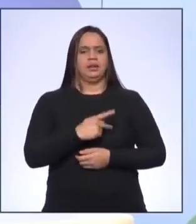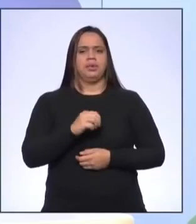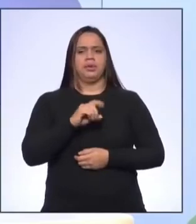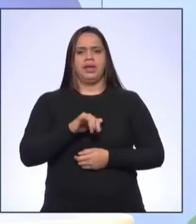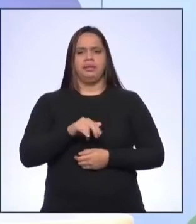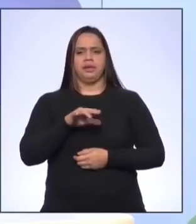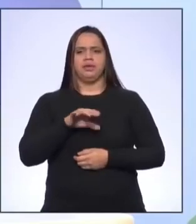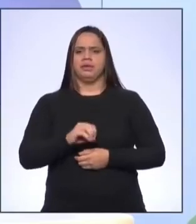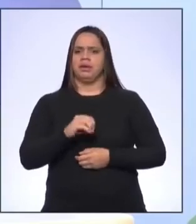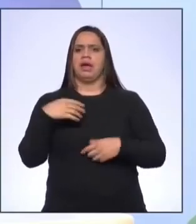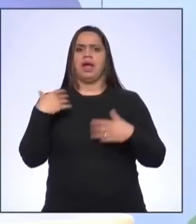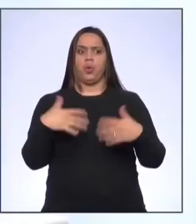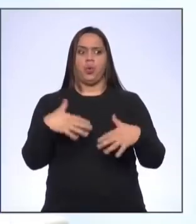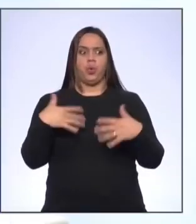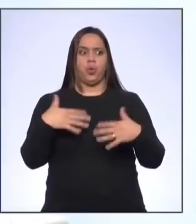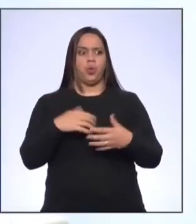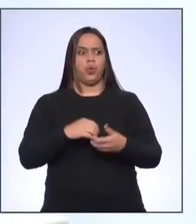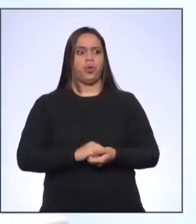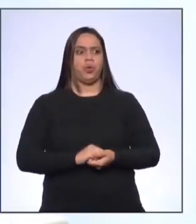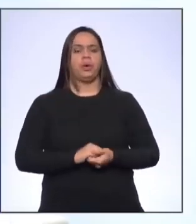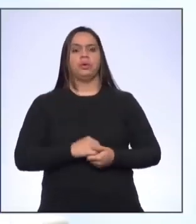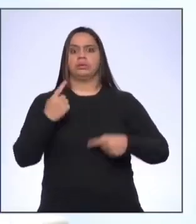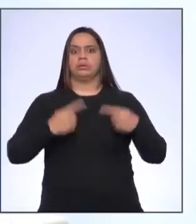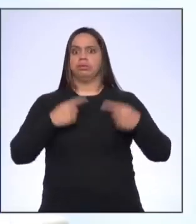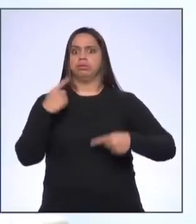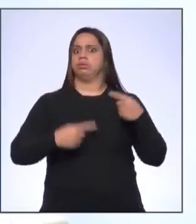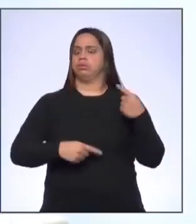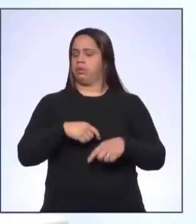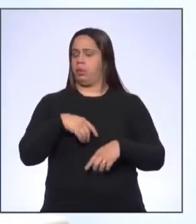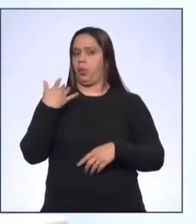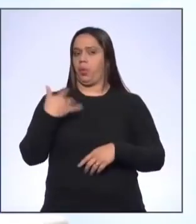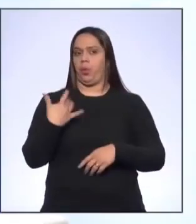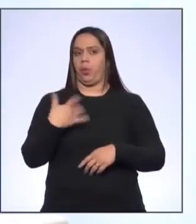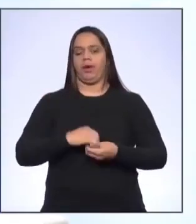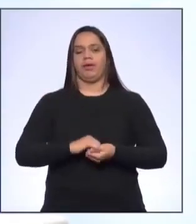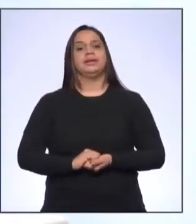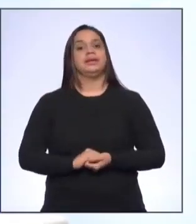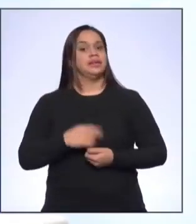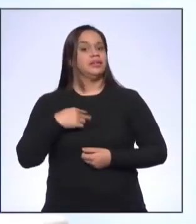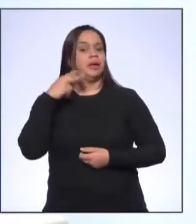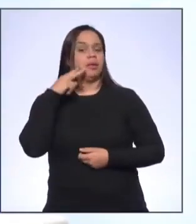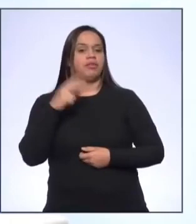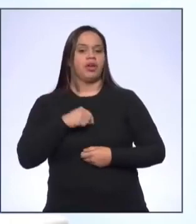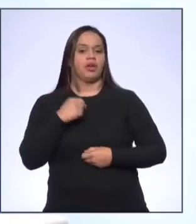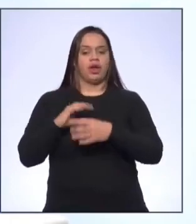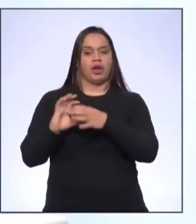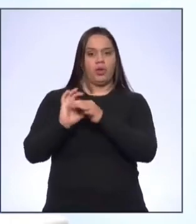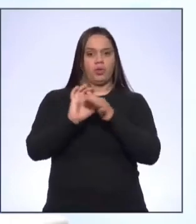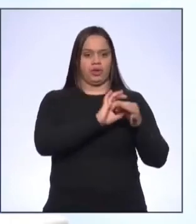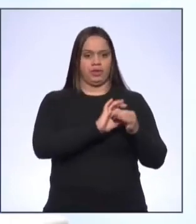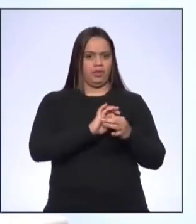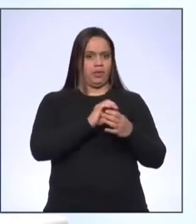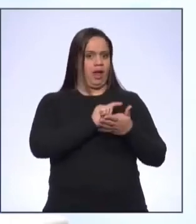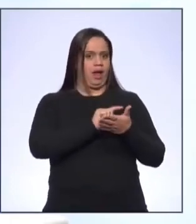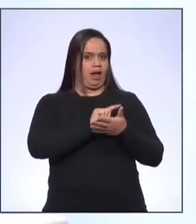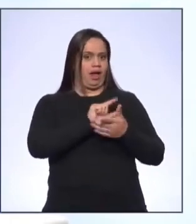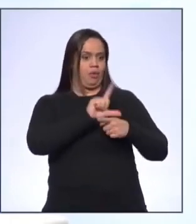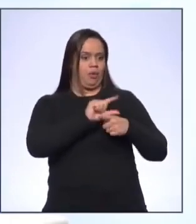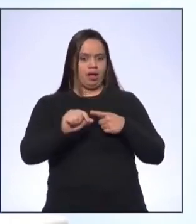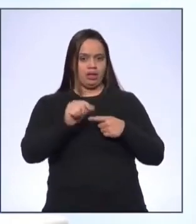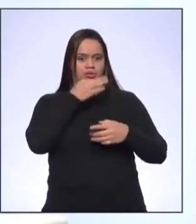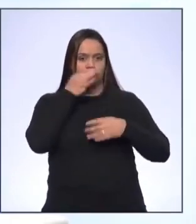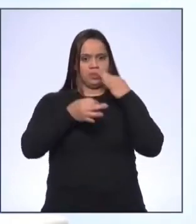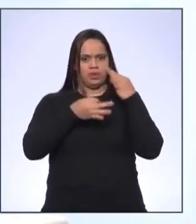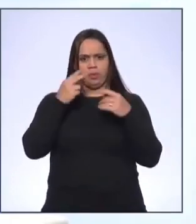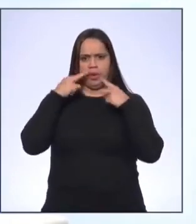Nossa, enquanto os alunos vão respondendo, né, um minutinho eu sei que é muito pouco, vamos contextualizar, né, organizar o nosso artigo de opinião. Se puder